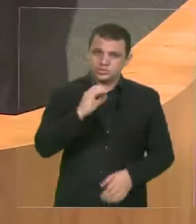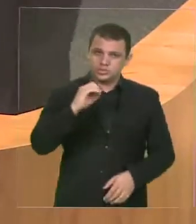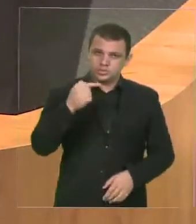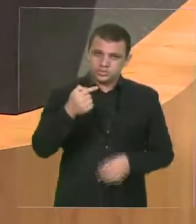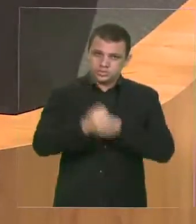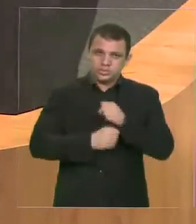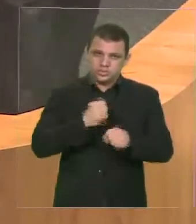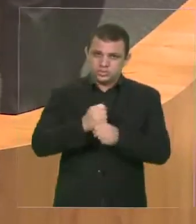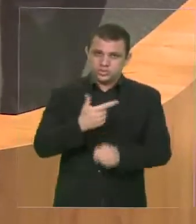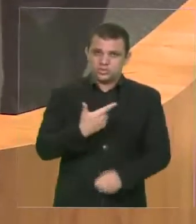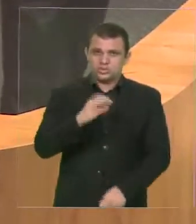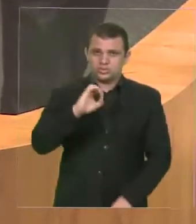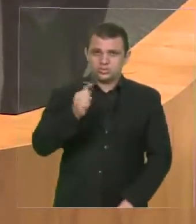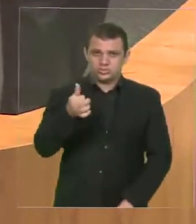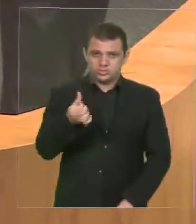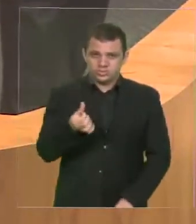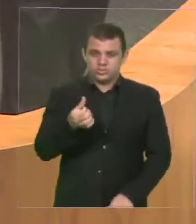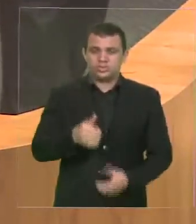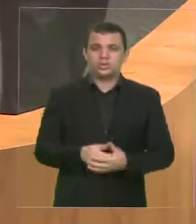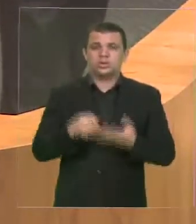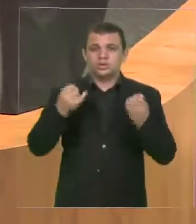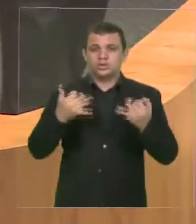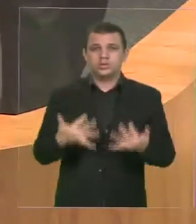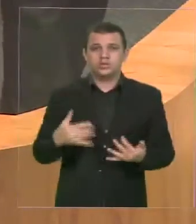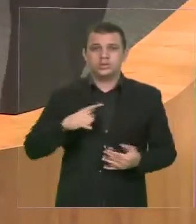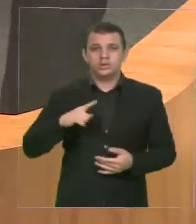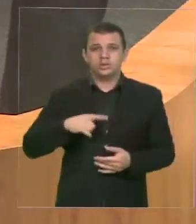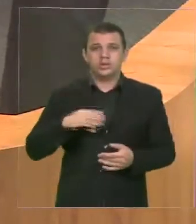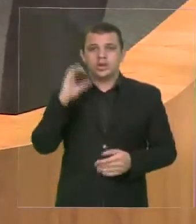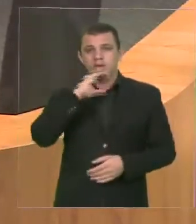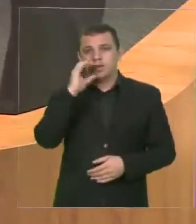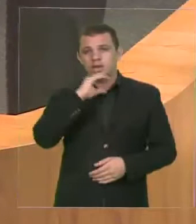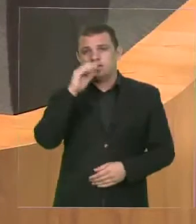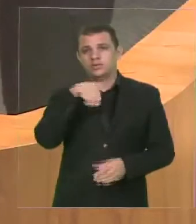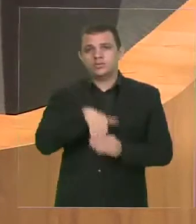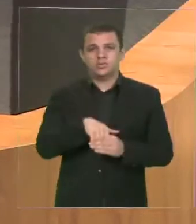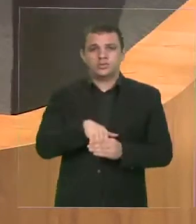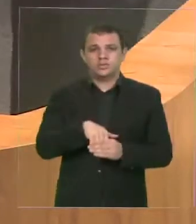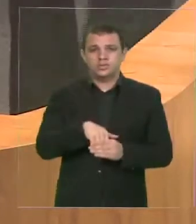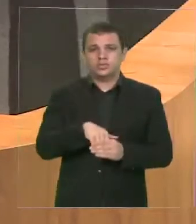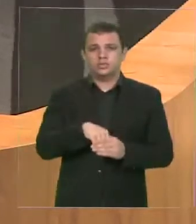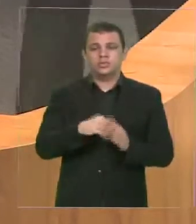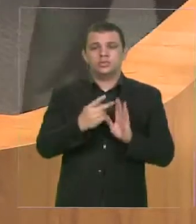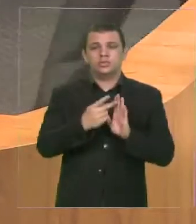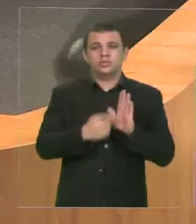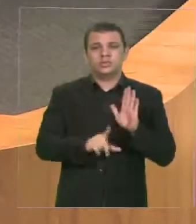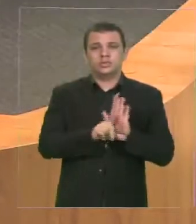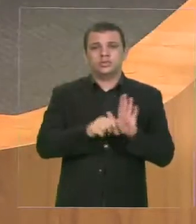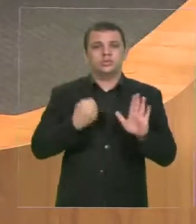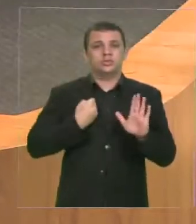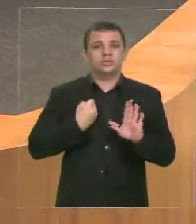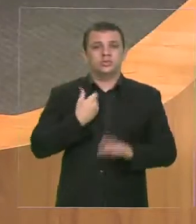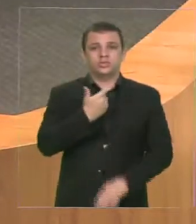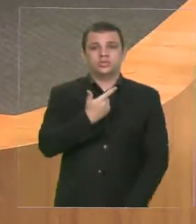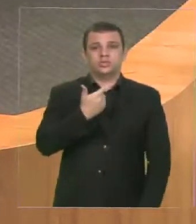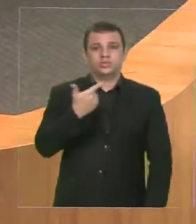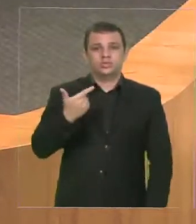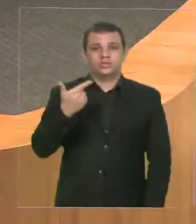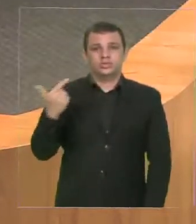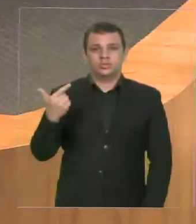607/2016, que trata do regime de urgência para a votação do projeto de lei número